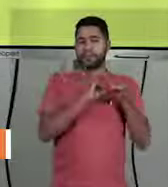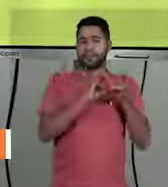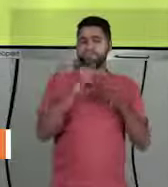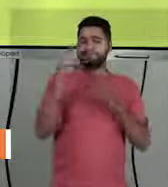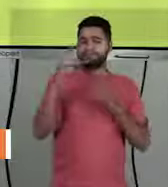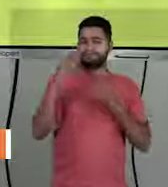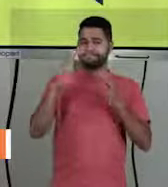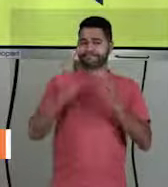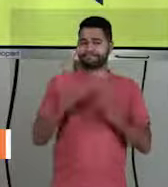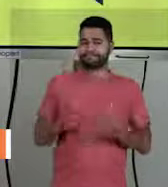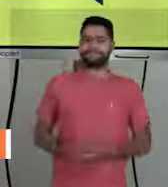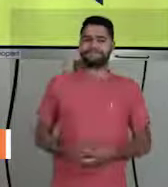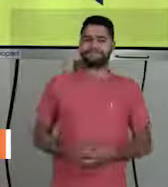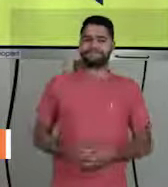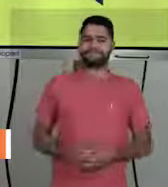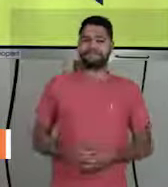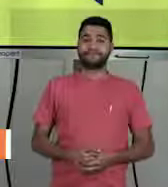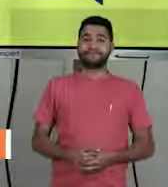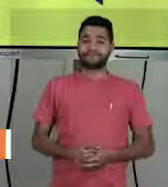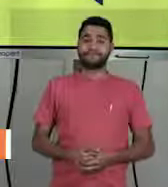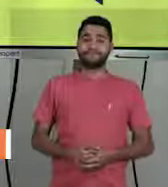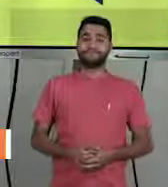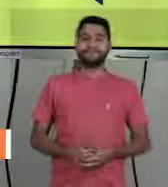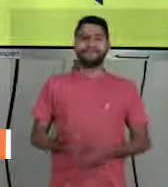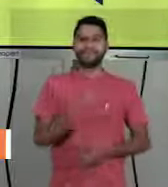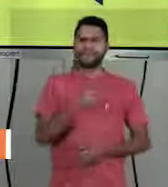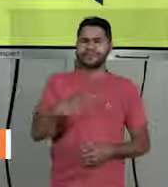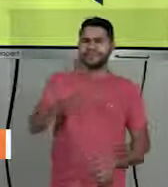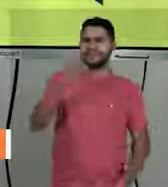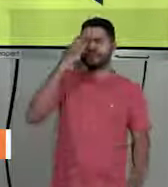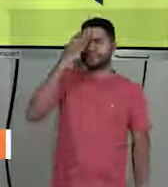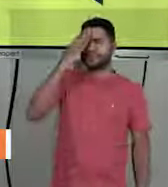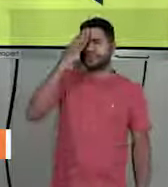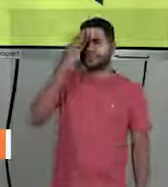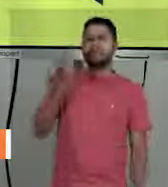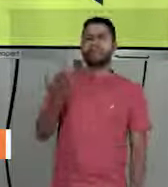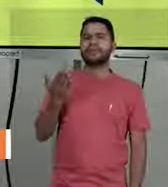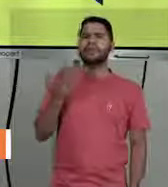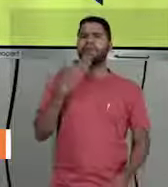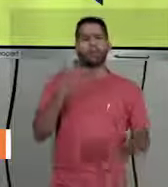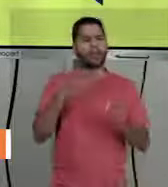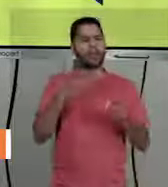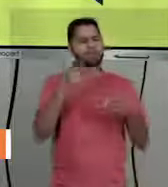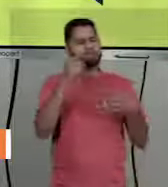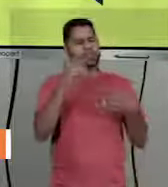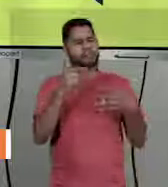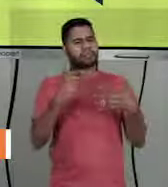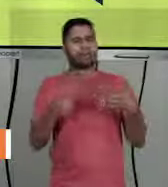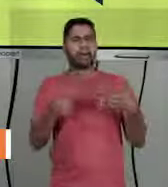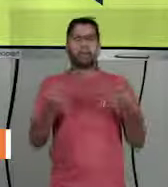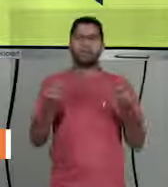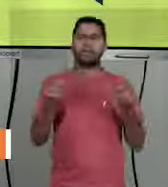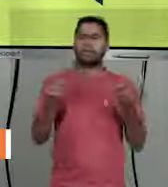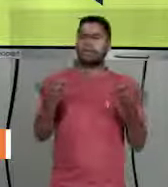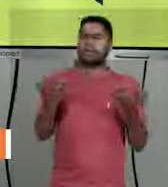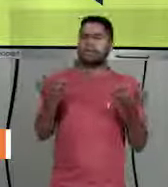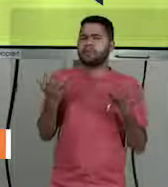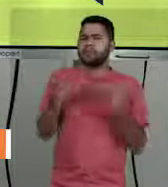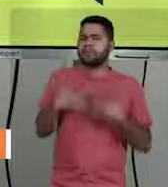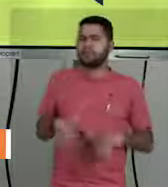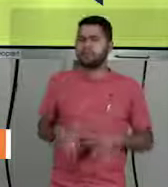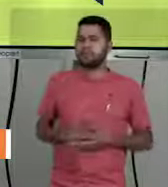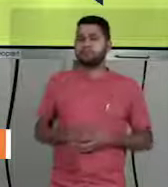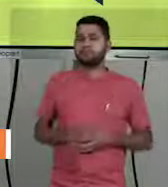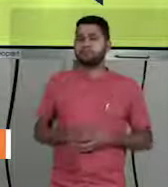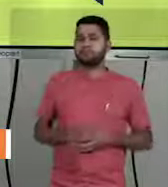sua residência. Bom, você sabe, né? Qual o equipamento ou como um equipamento elétrico funciona?